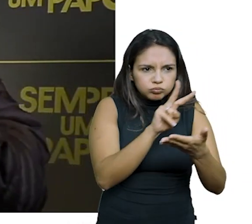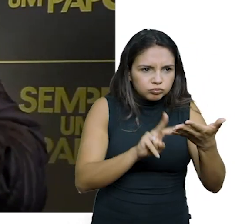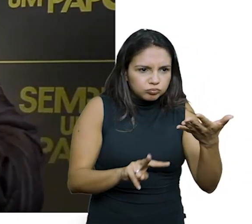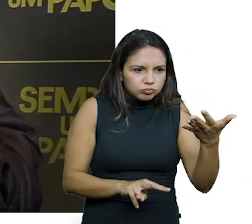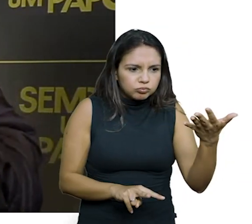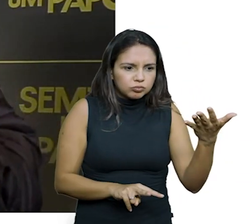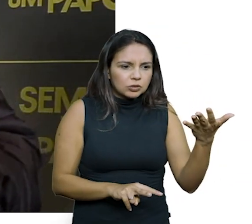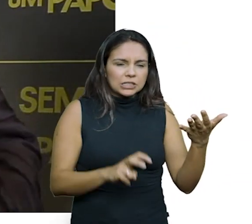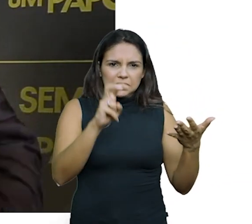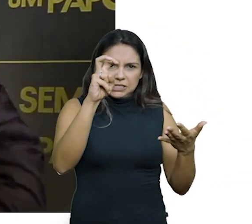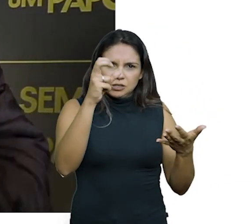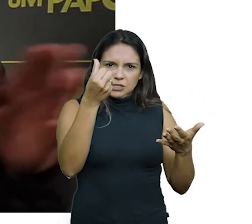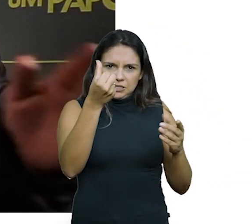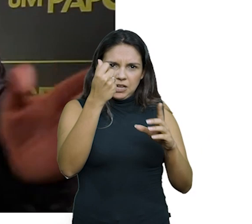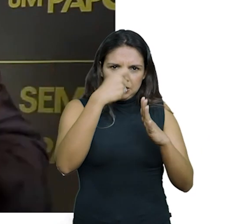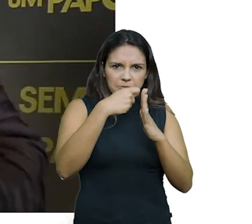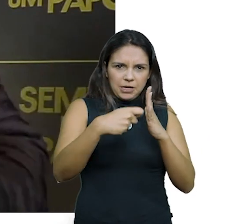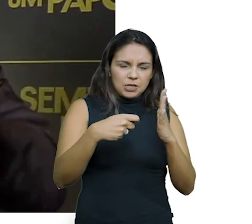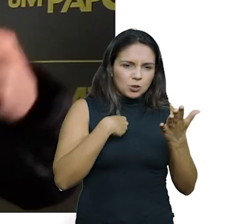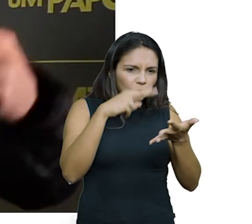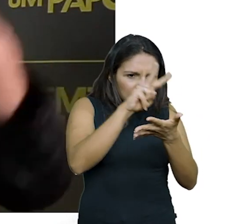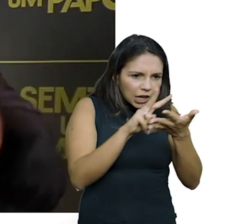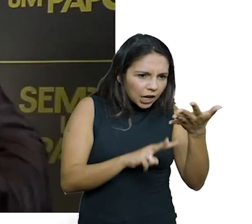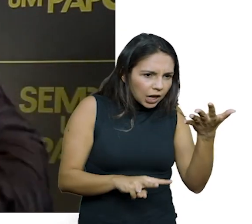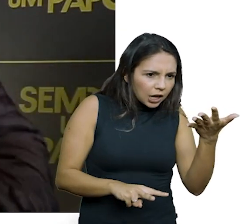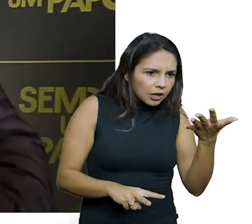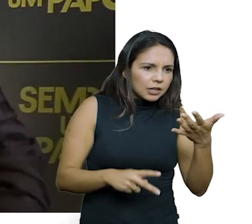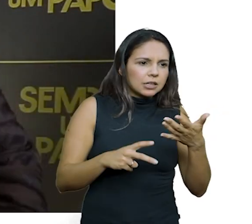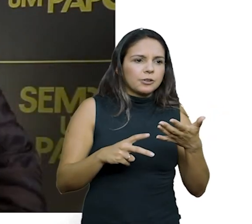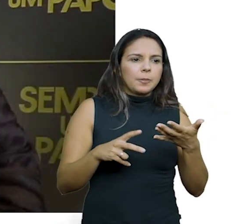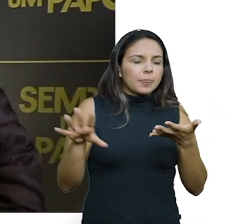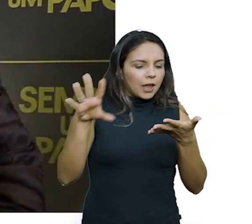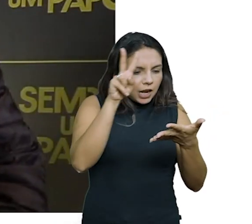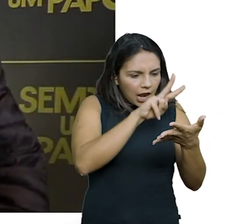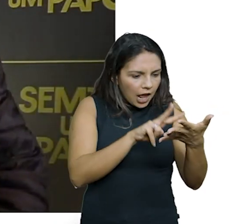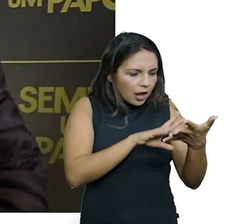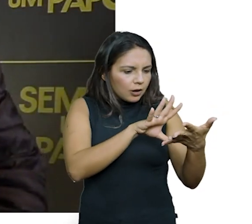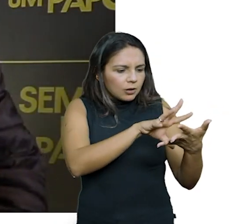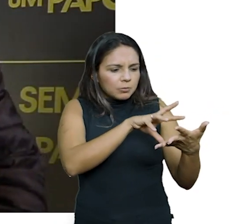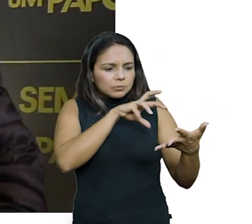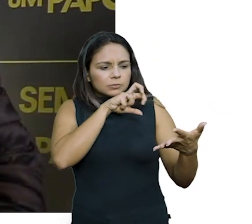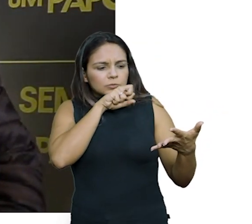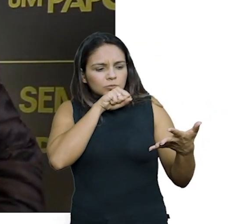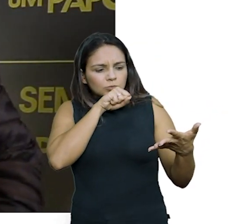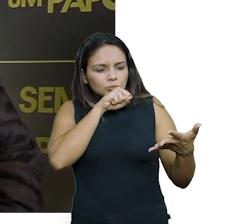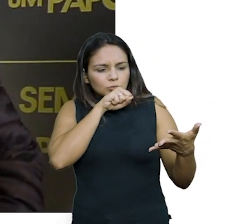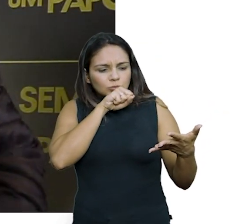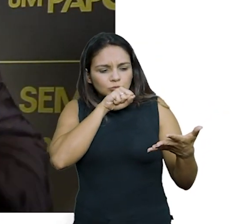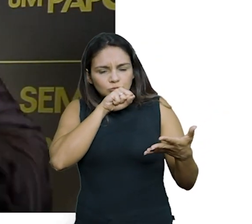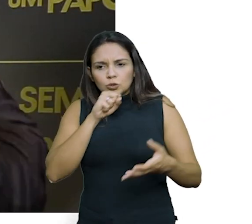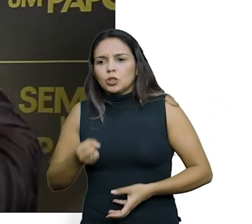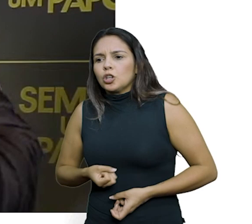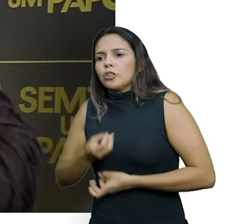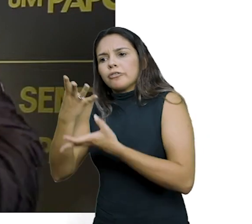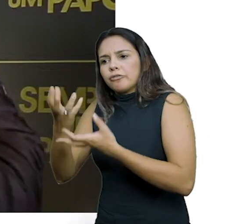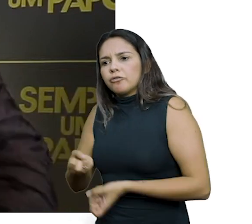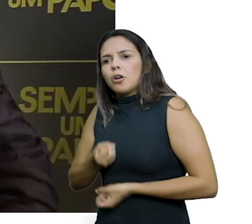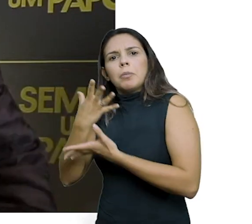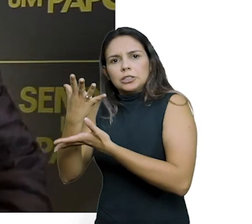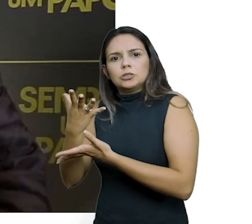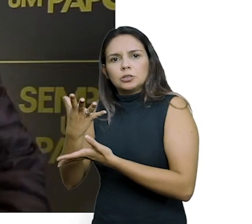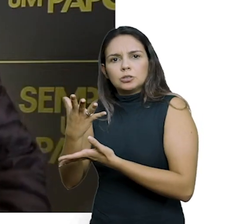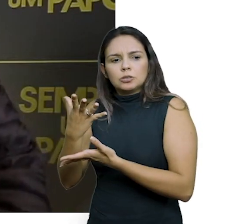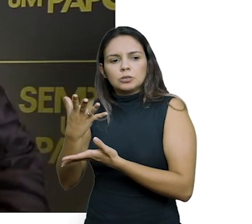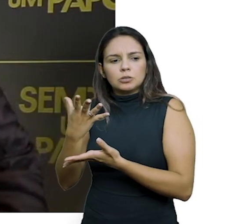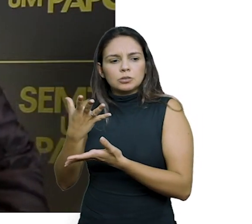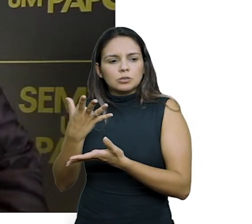uns 5 meses já. Leio 12 jornais por dia, distribuo informações, compartilho o que eu leio com as pessoas através de